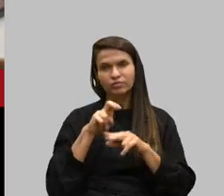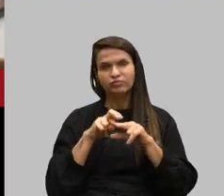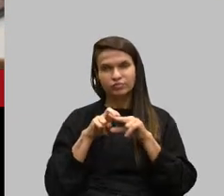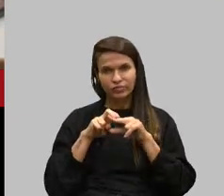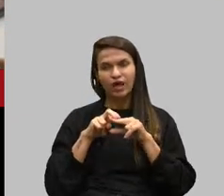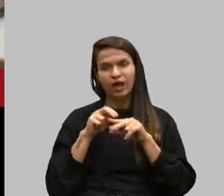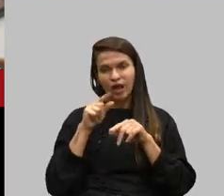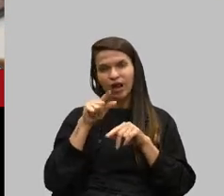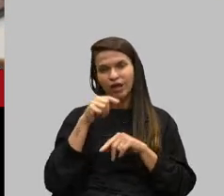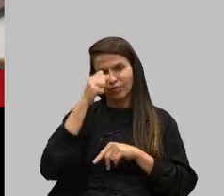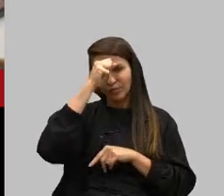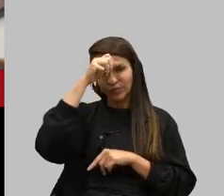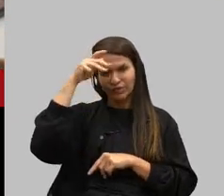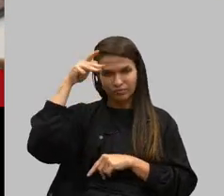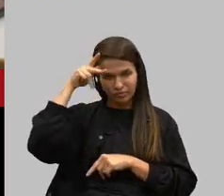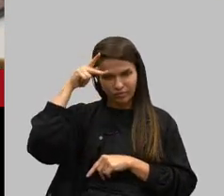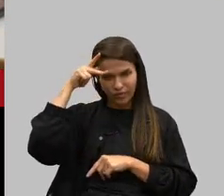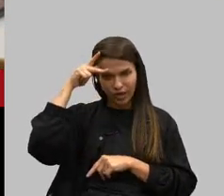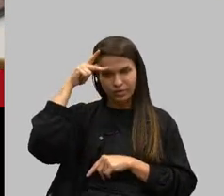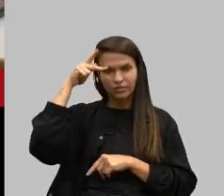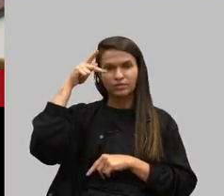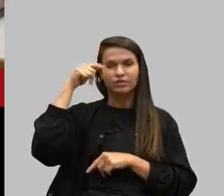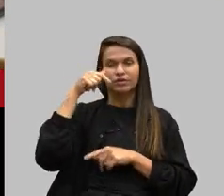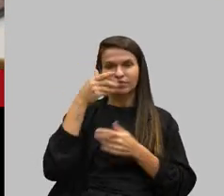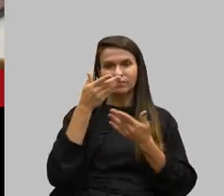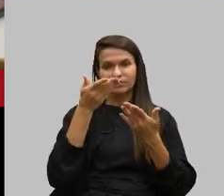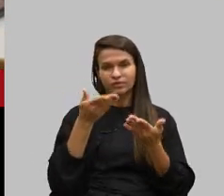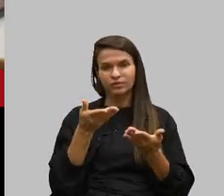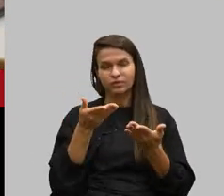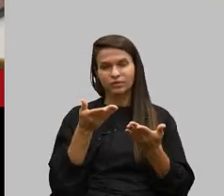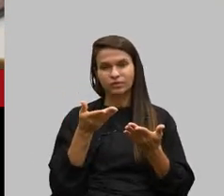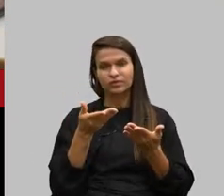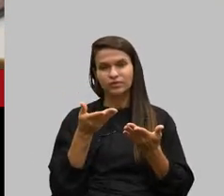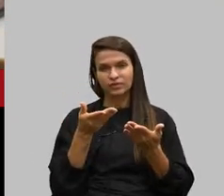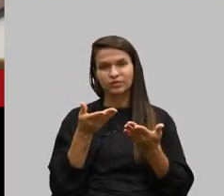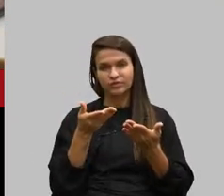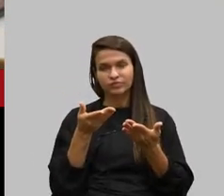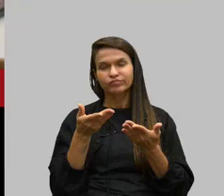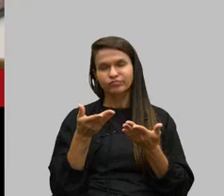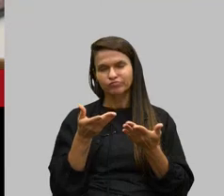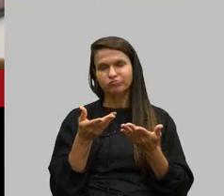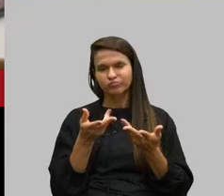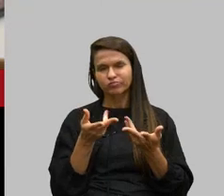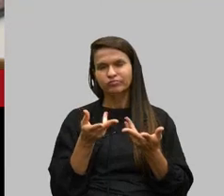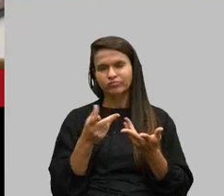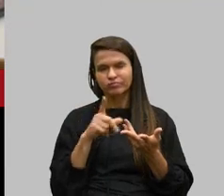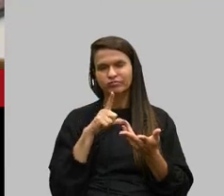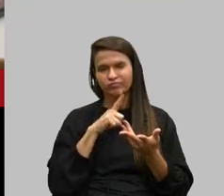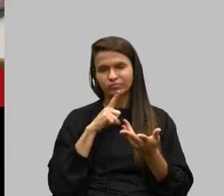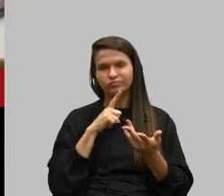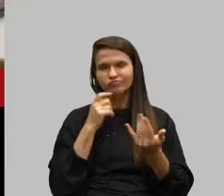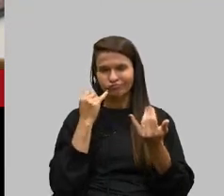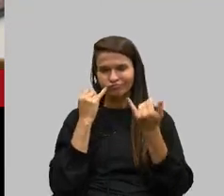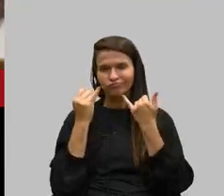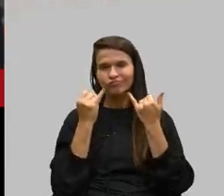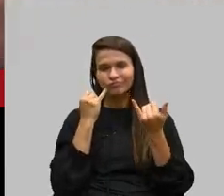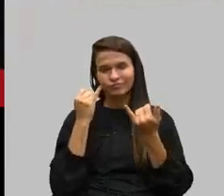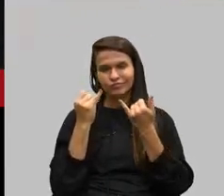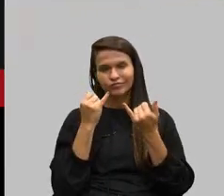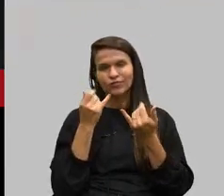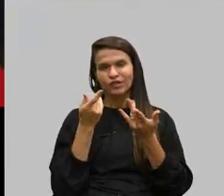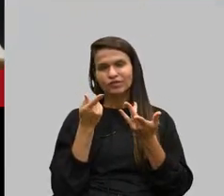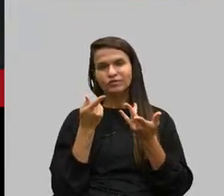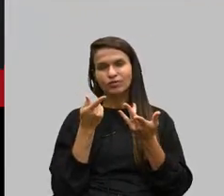municipais né então vossa excelência são arguidos são questionados quando estão